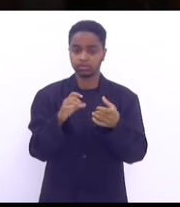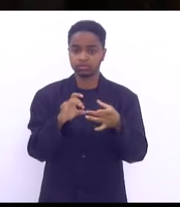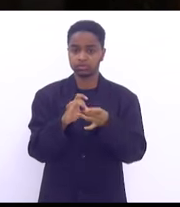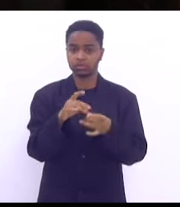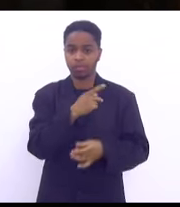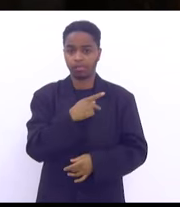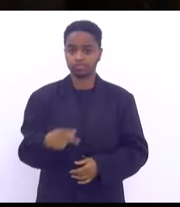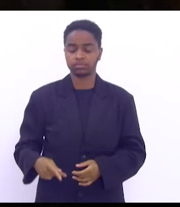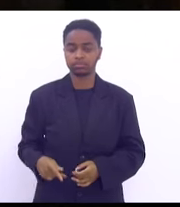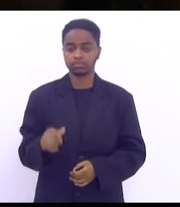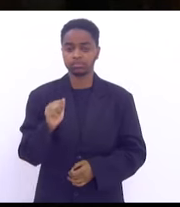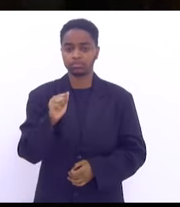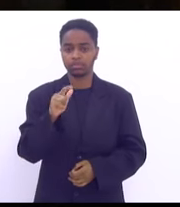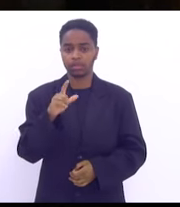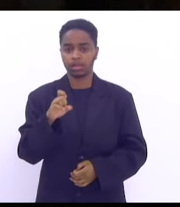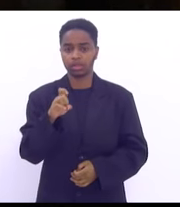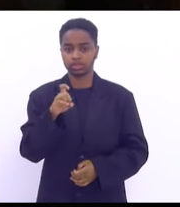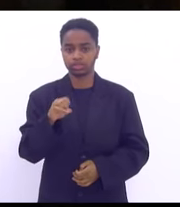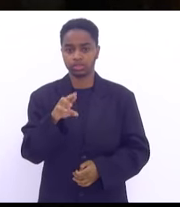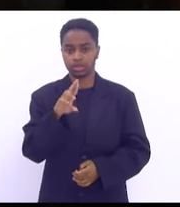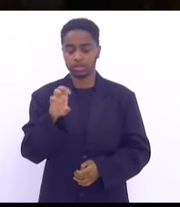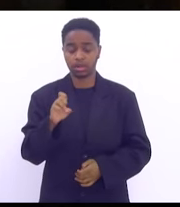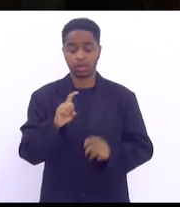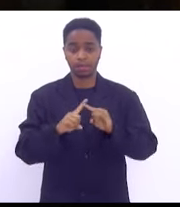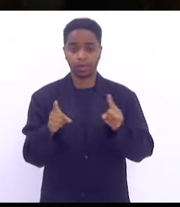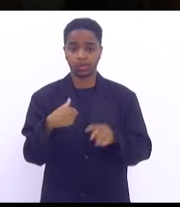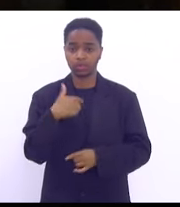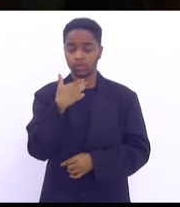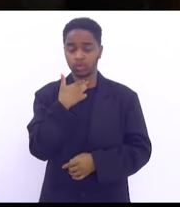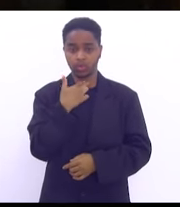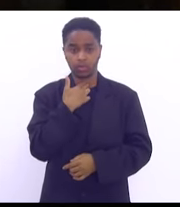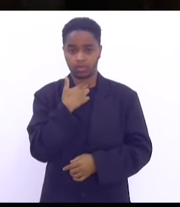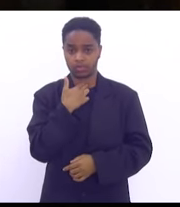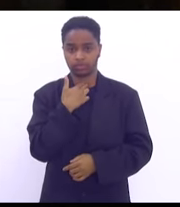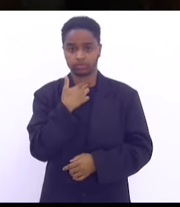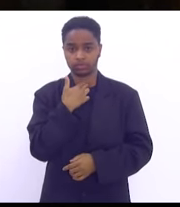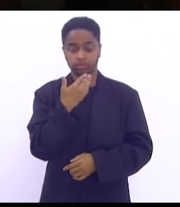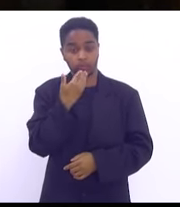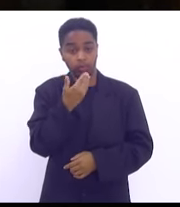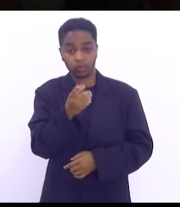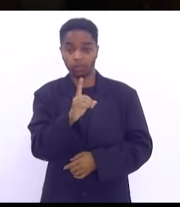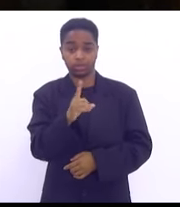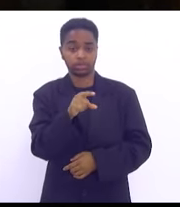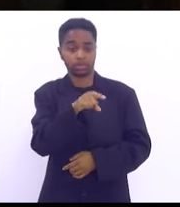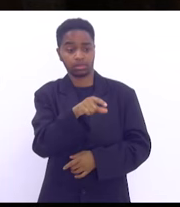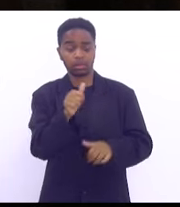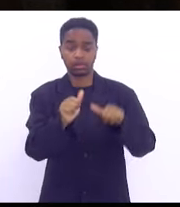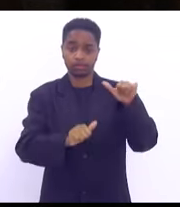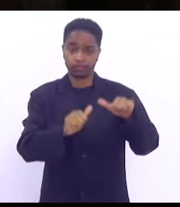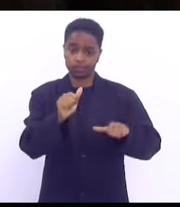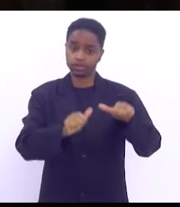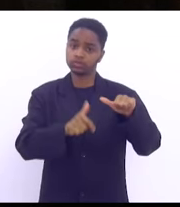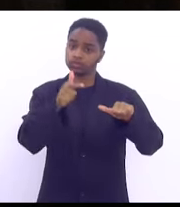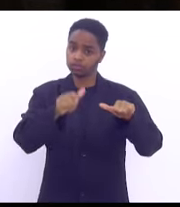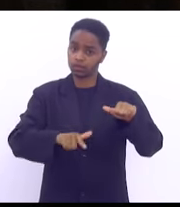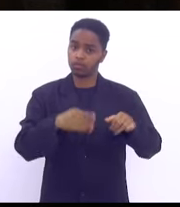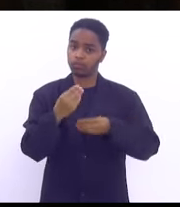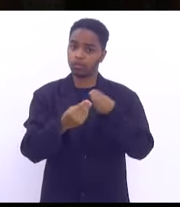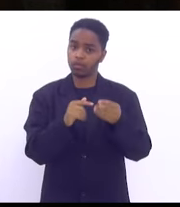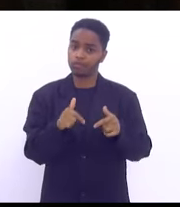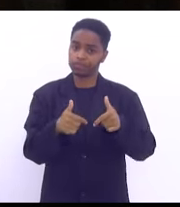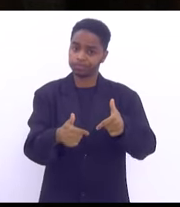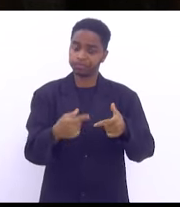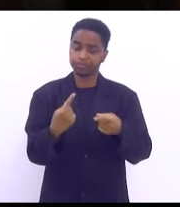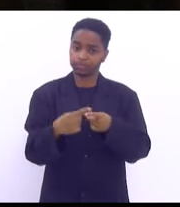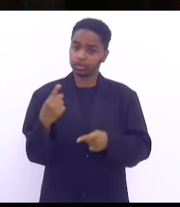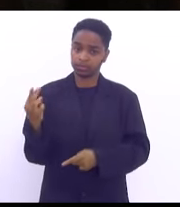Alexandre Bianchini, mas não posso deixar de pedir a ele que avalie, que reavalie essa questão. Não